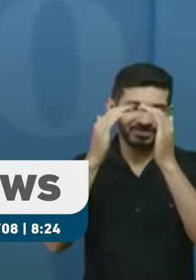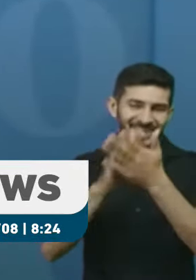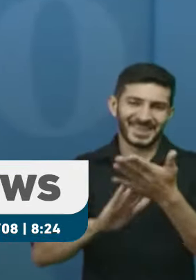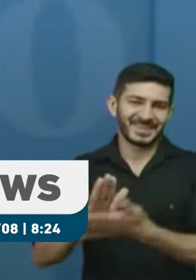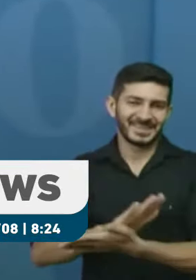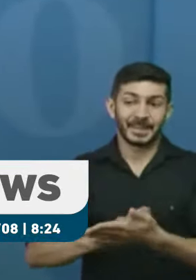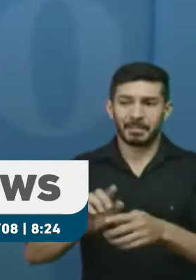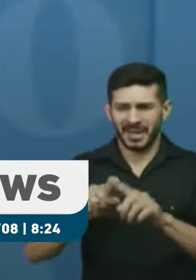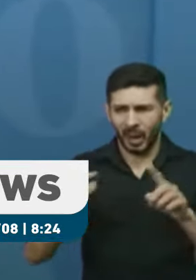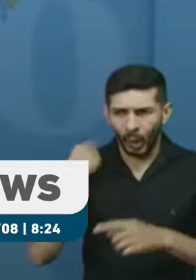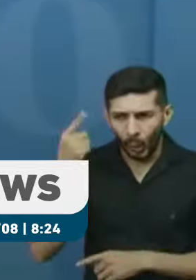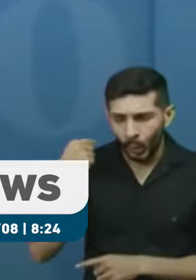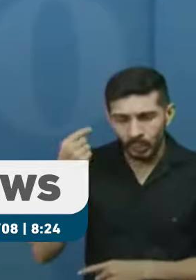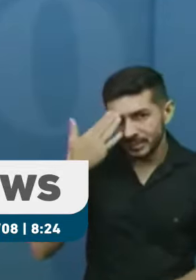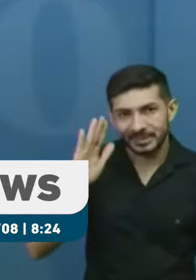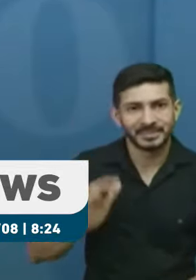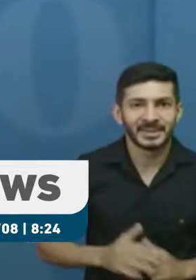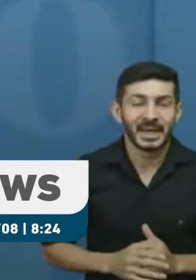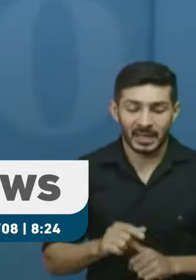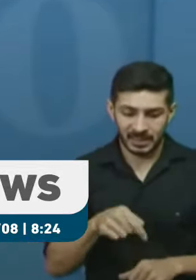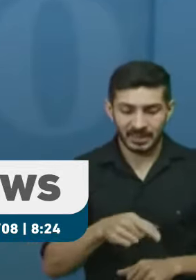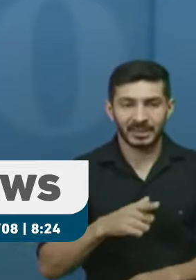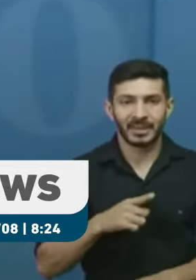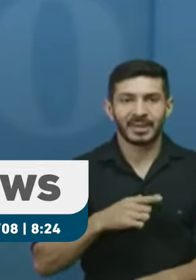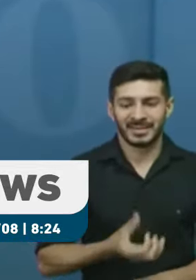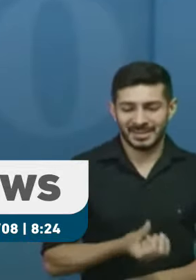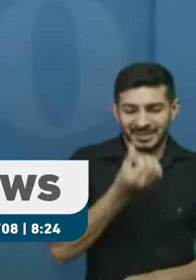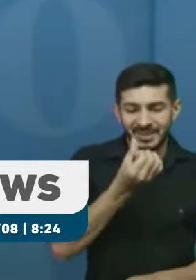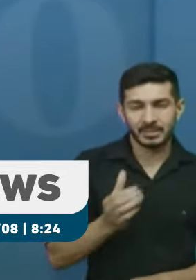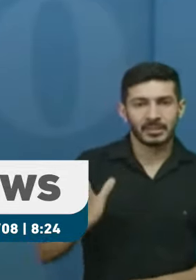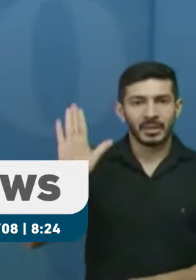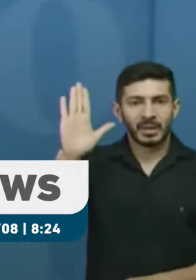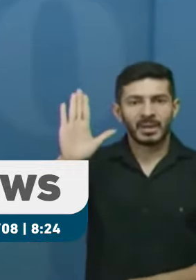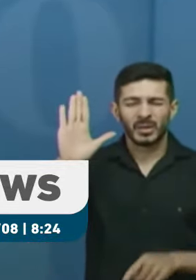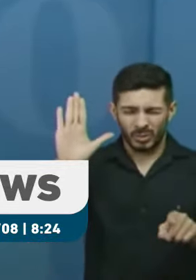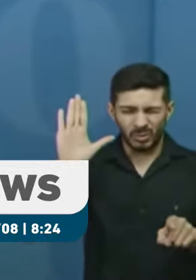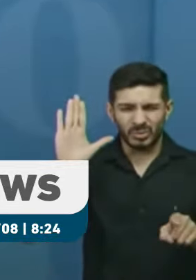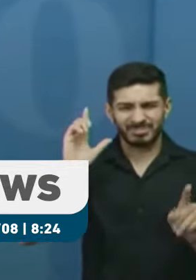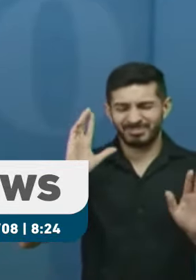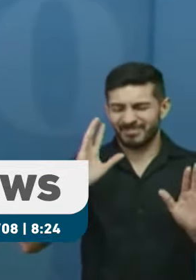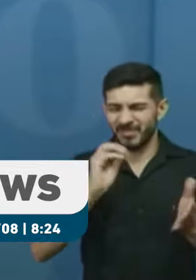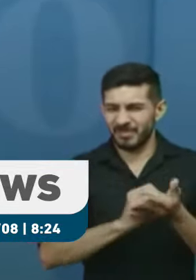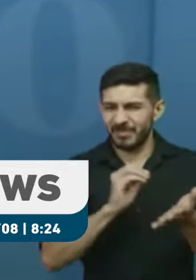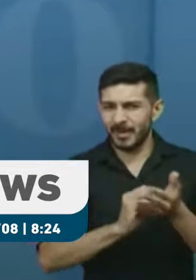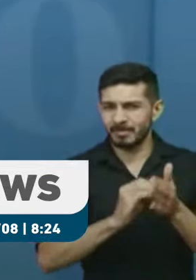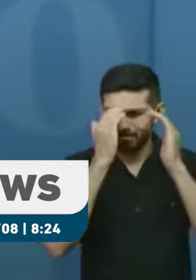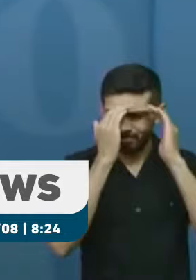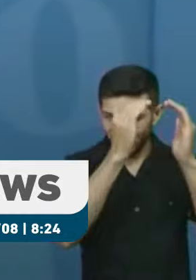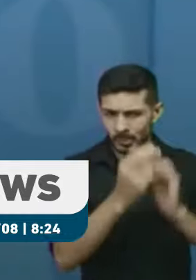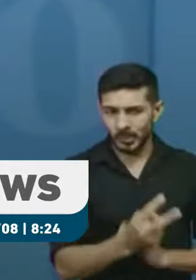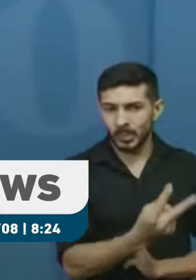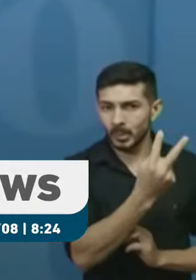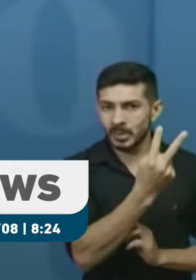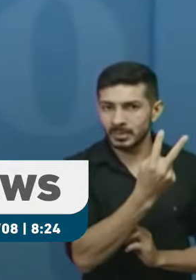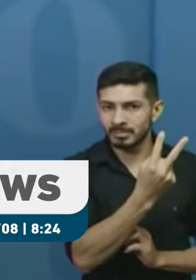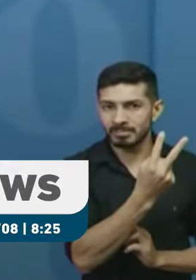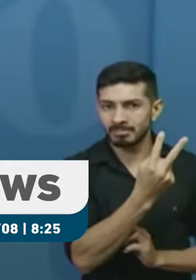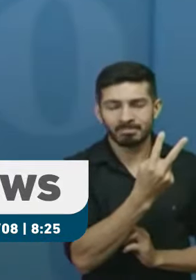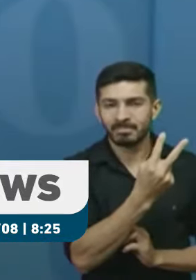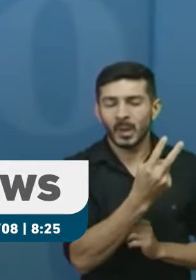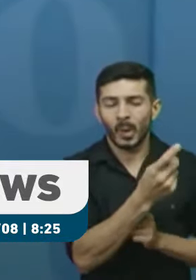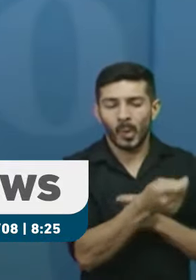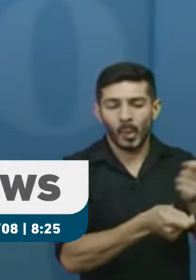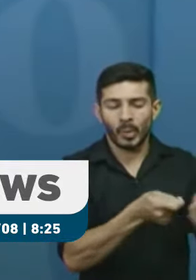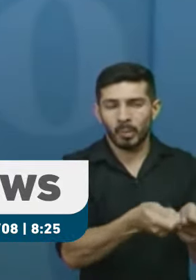que você era louco não porque só tem seis candidatos aqui e você vim desrespeitar dois chamando de inexpressivo você não tem o controle